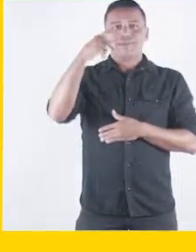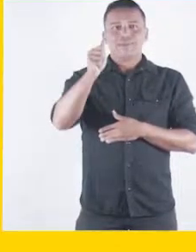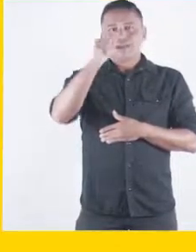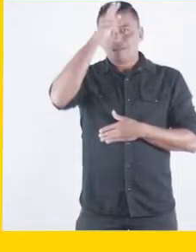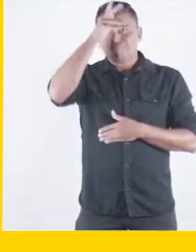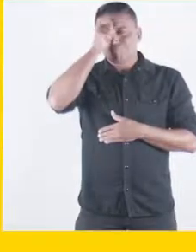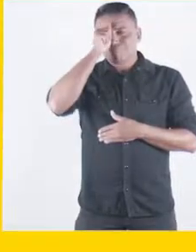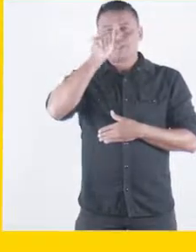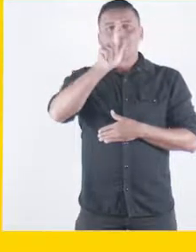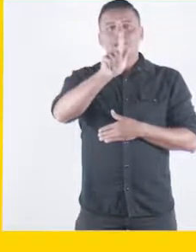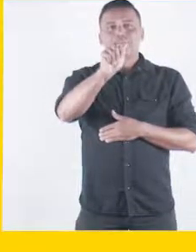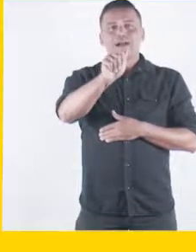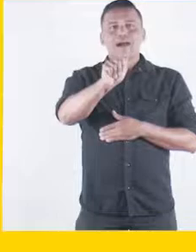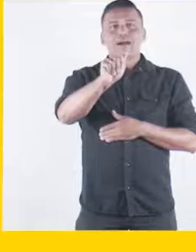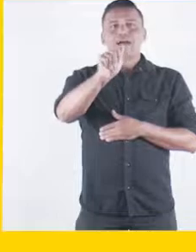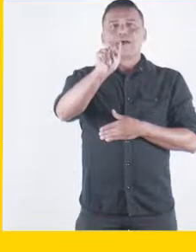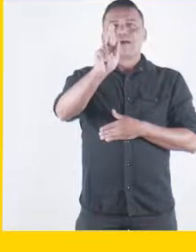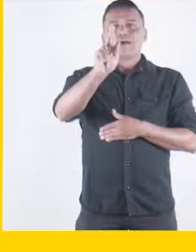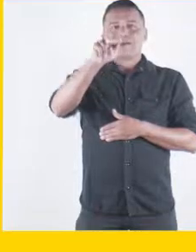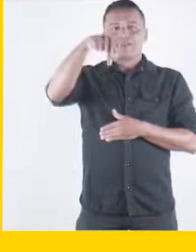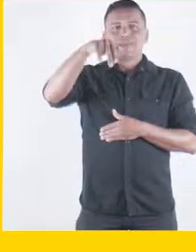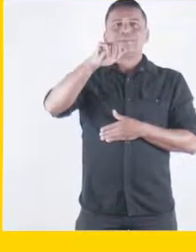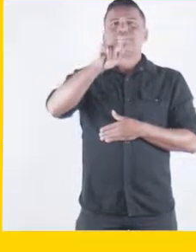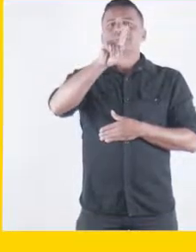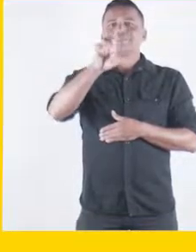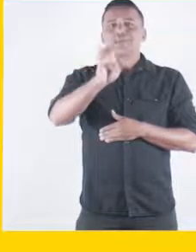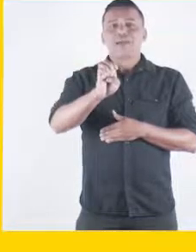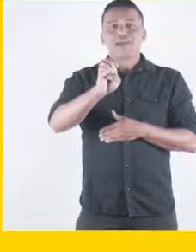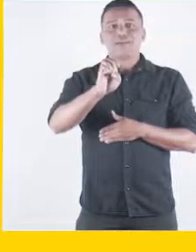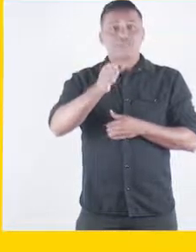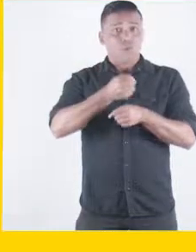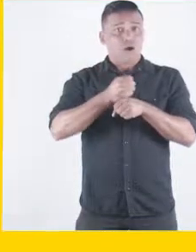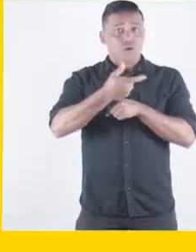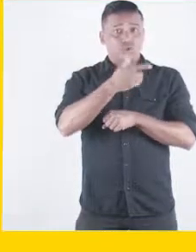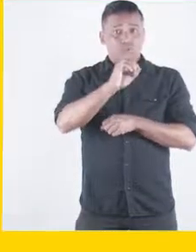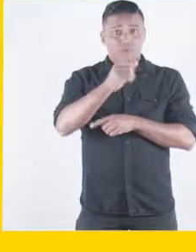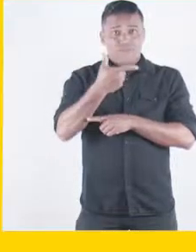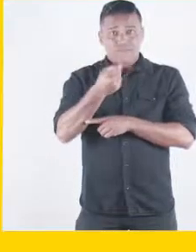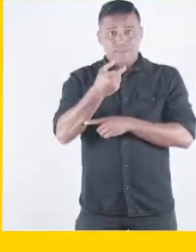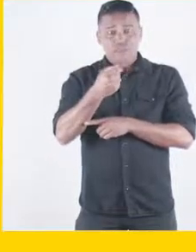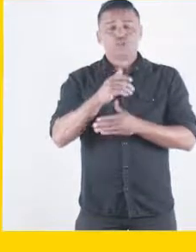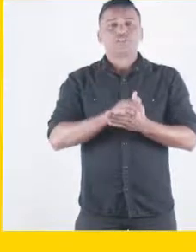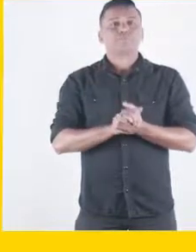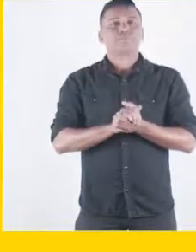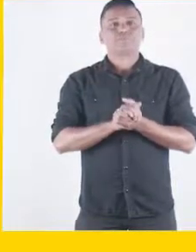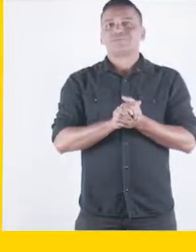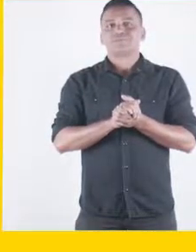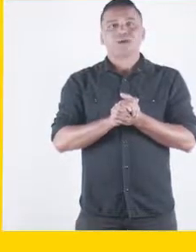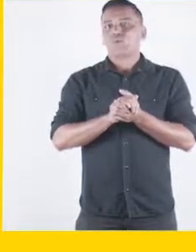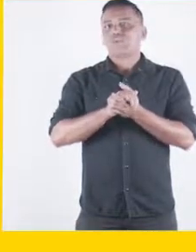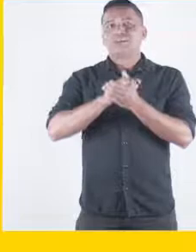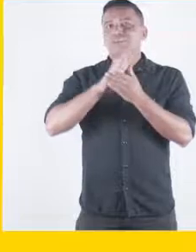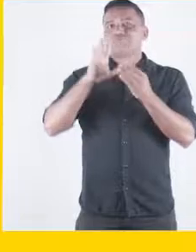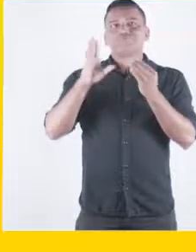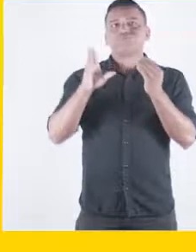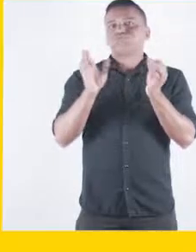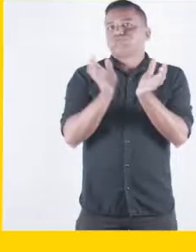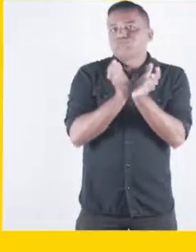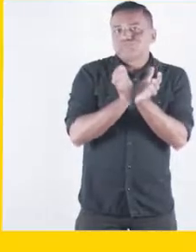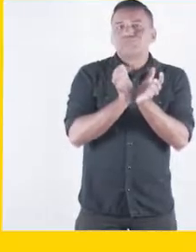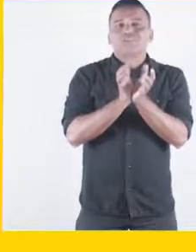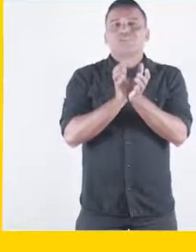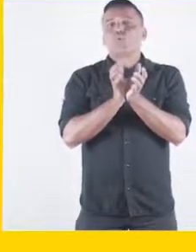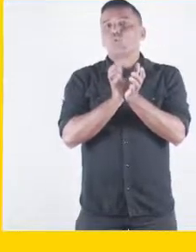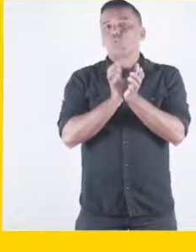de Queiroz, e saíram ainda no ano de 2020 uma coletânea do Grupo